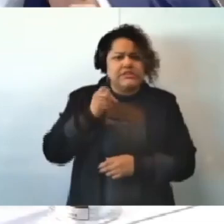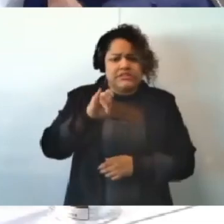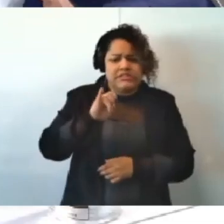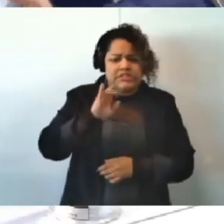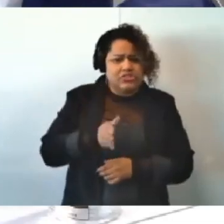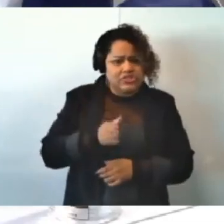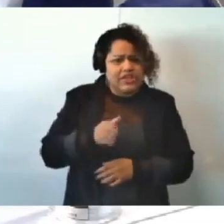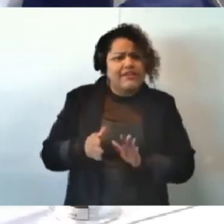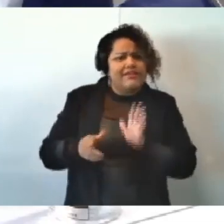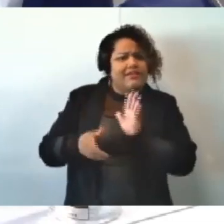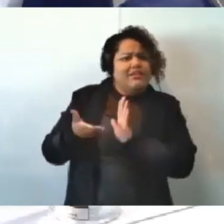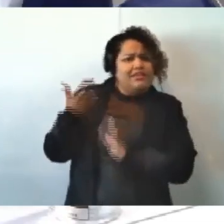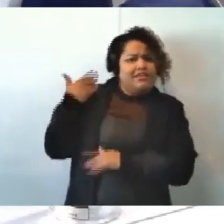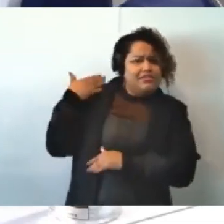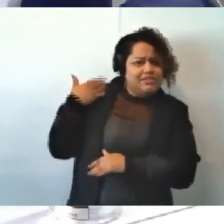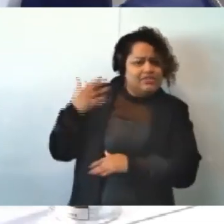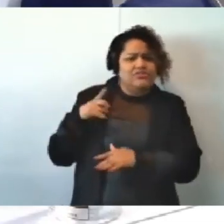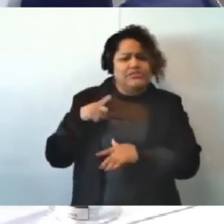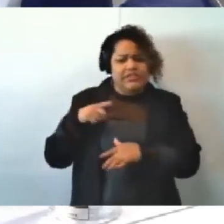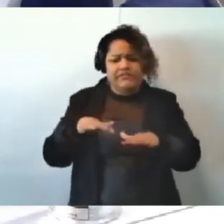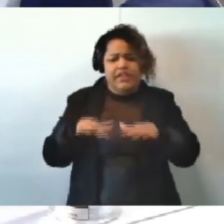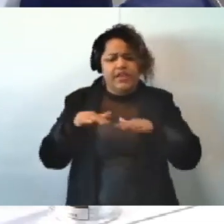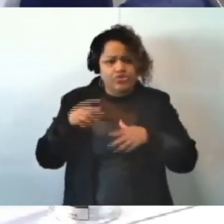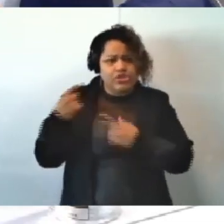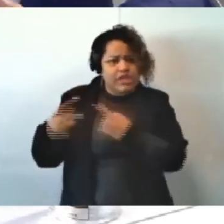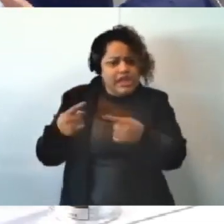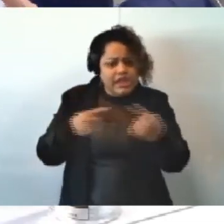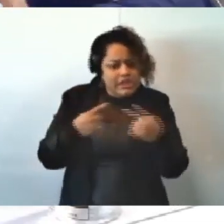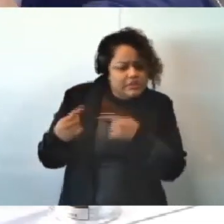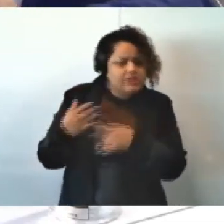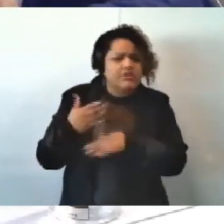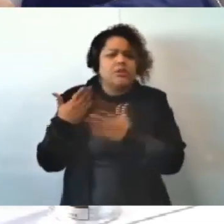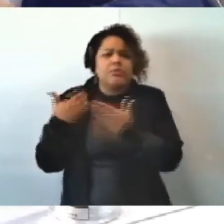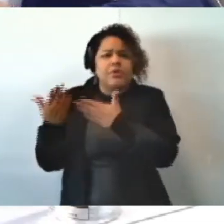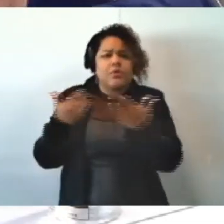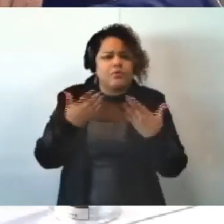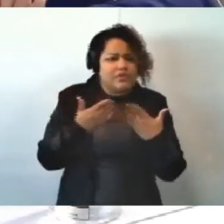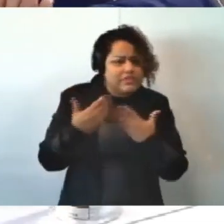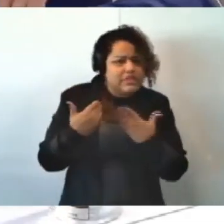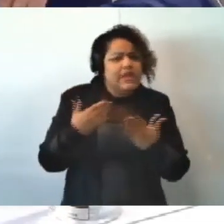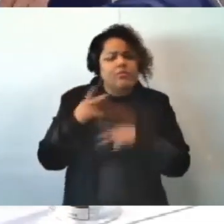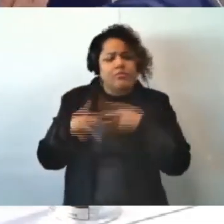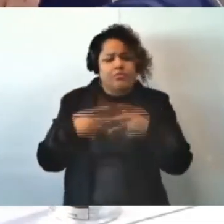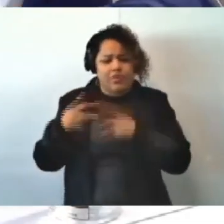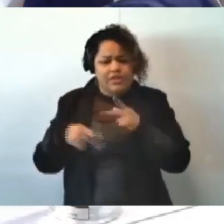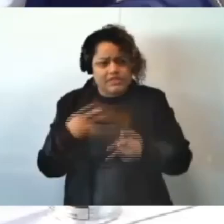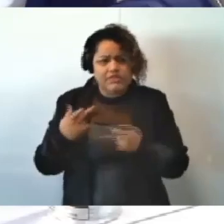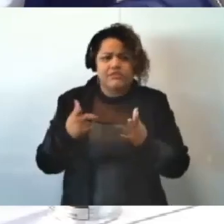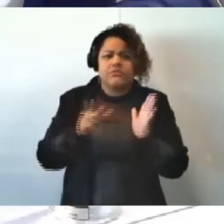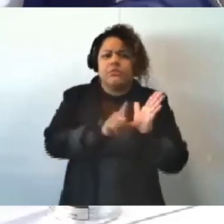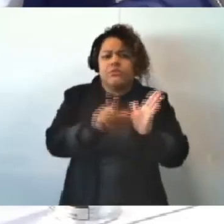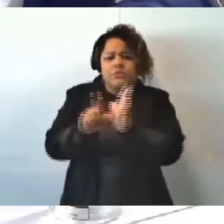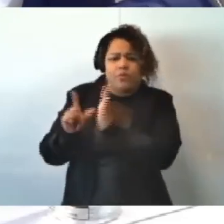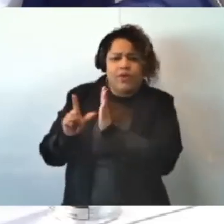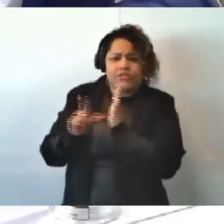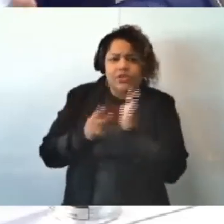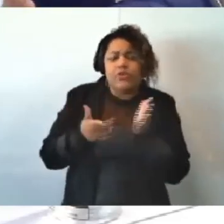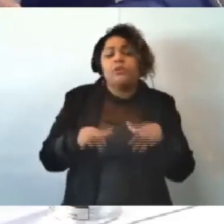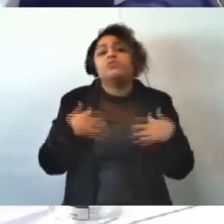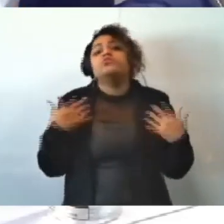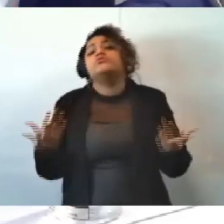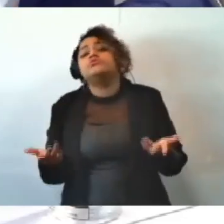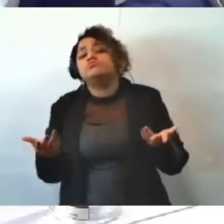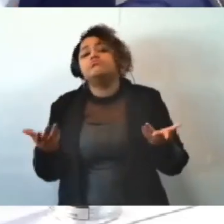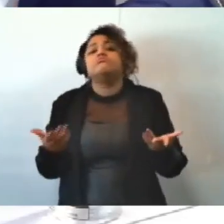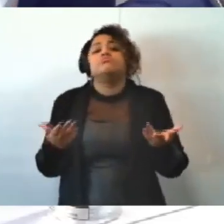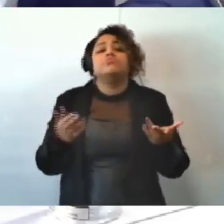com a população, com os moradores, com os comerciantes, para que chegasse essa conclusão. Bom, vamos ouvir os convidados e